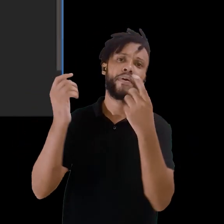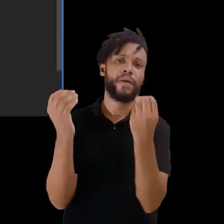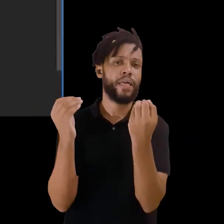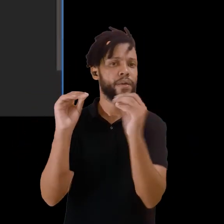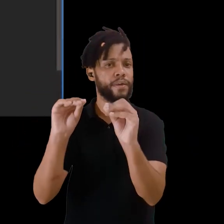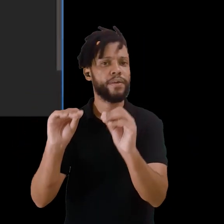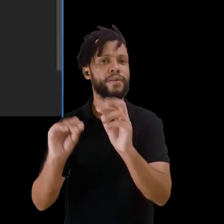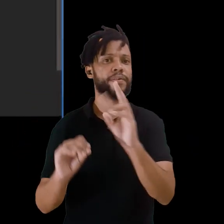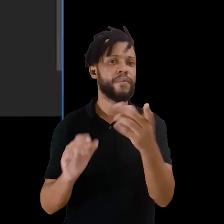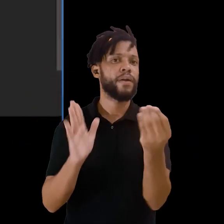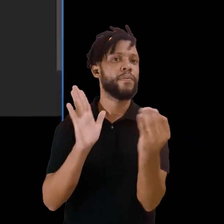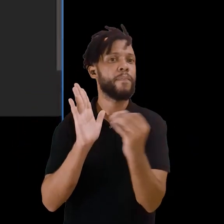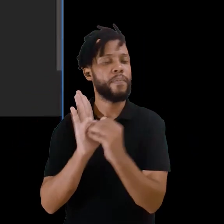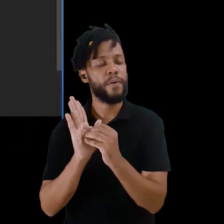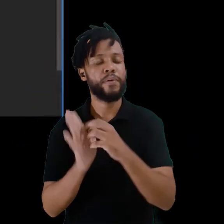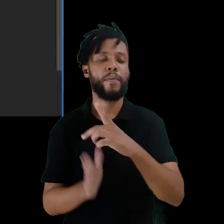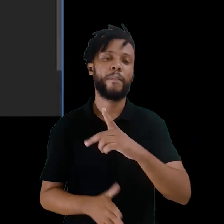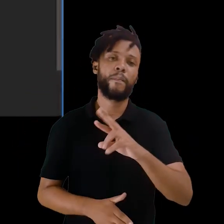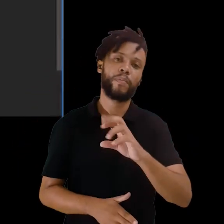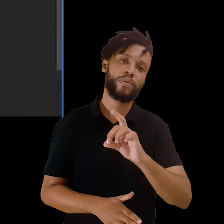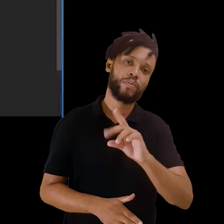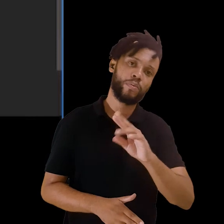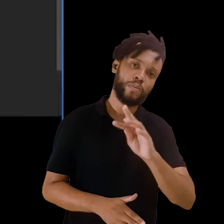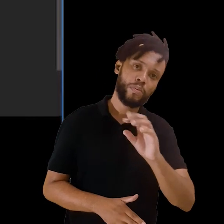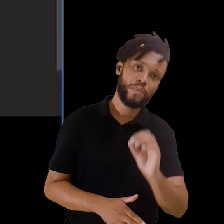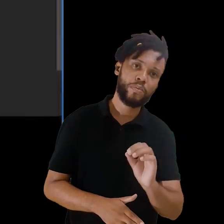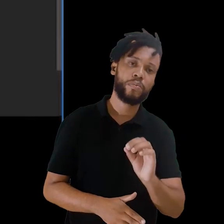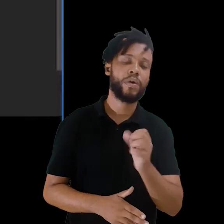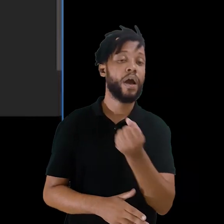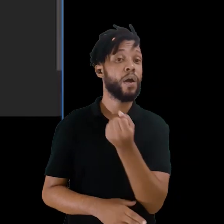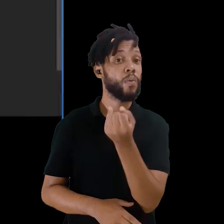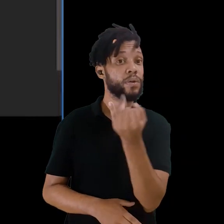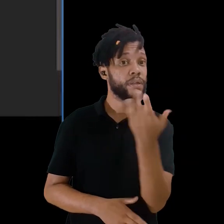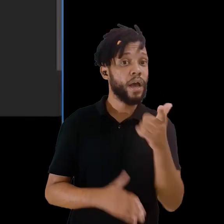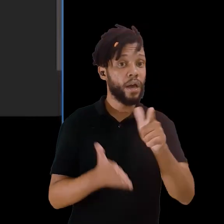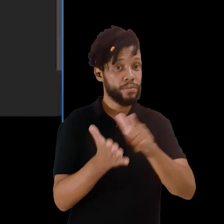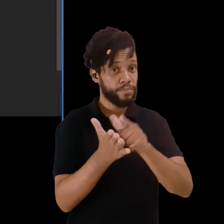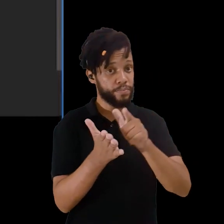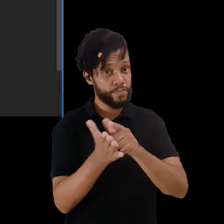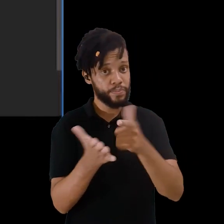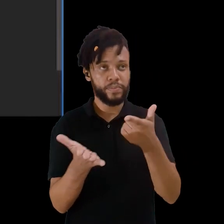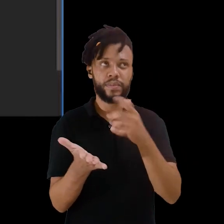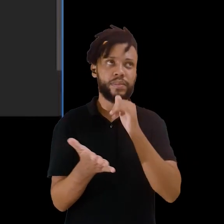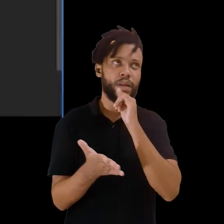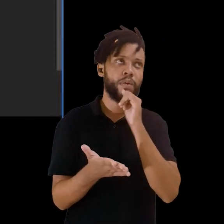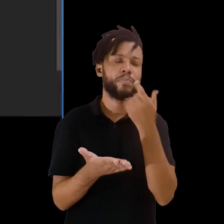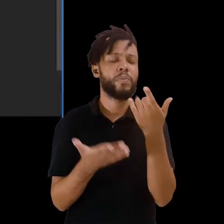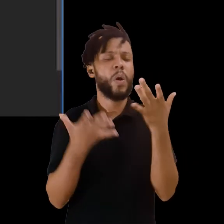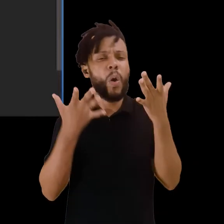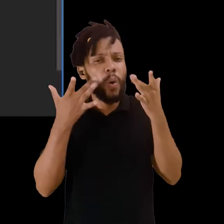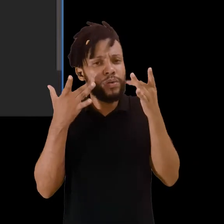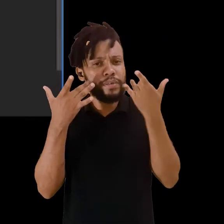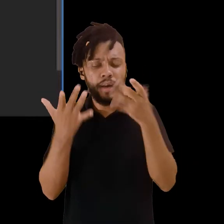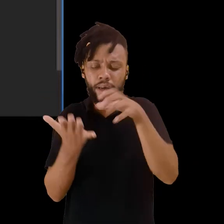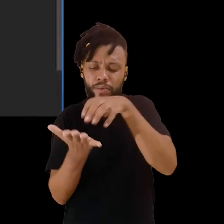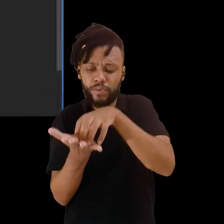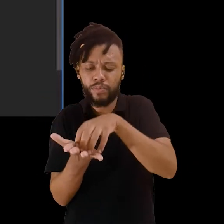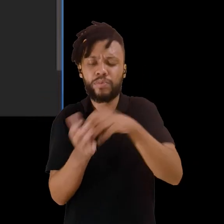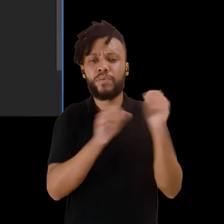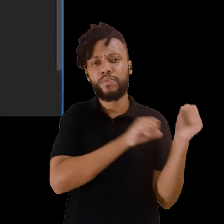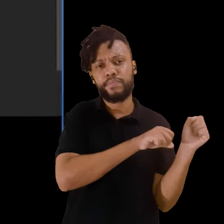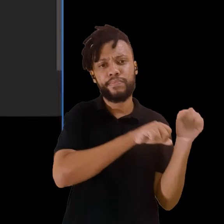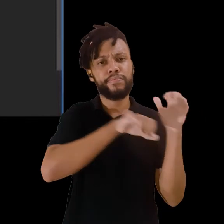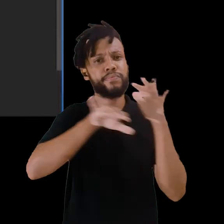o seu produto, né, número de exemplares no total, no caso aqui você considera a lotação de um teatro, por